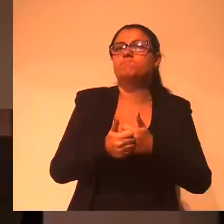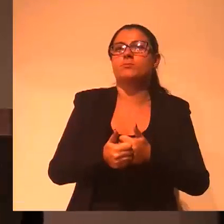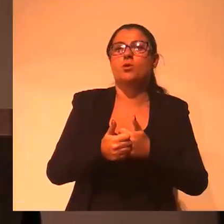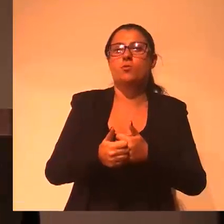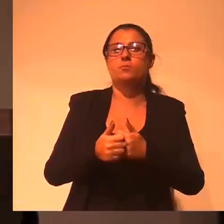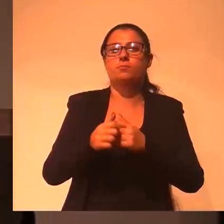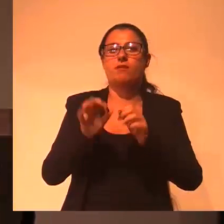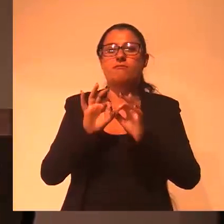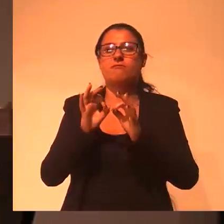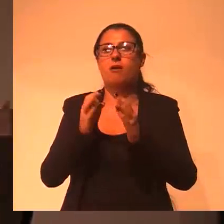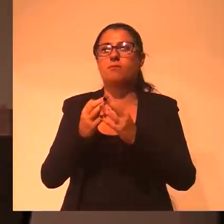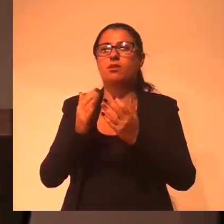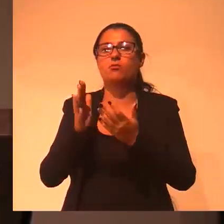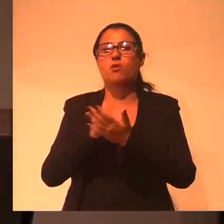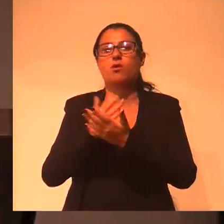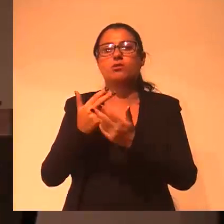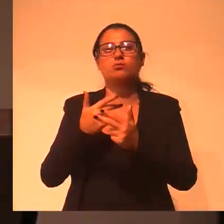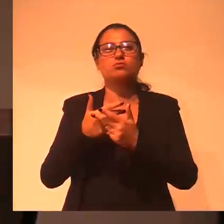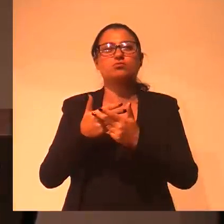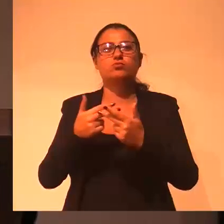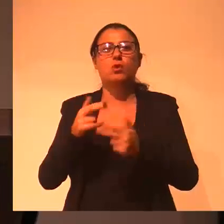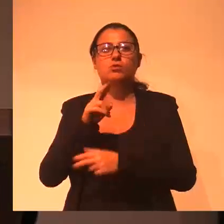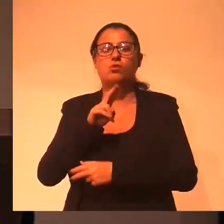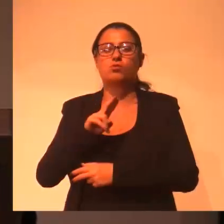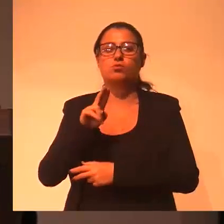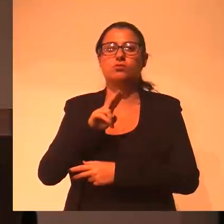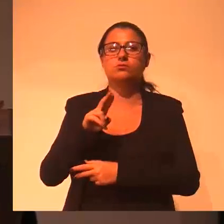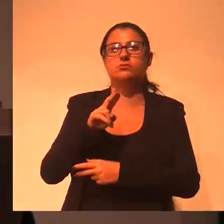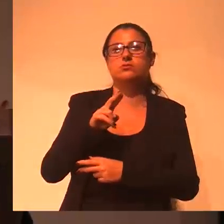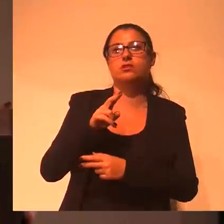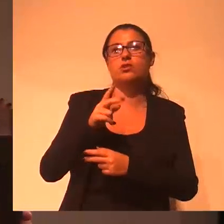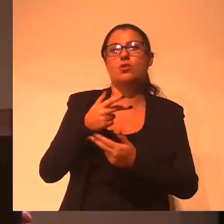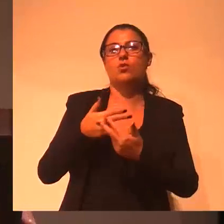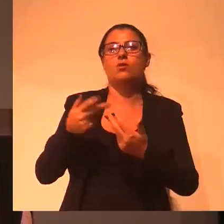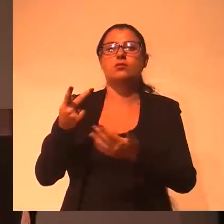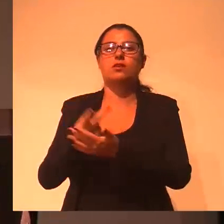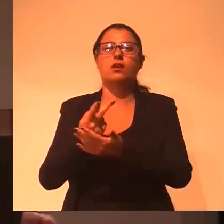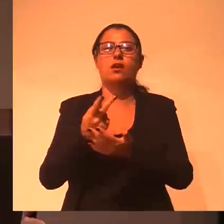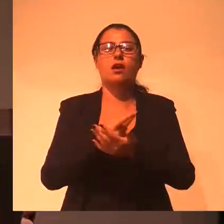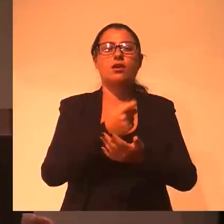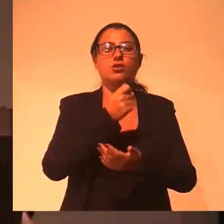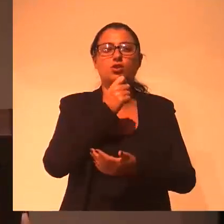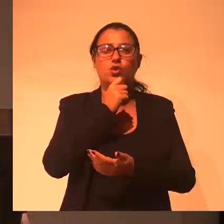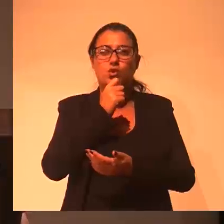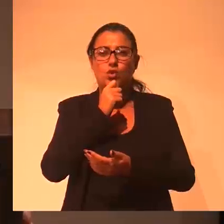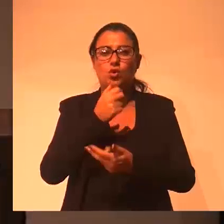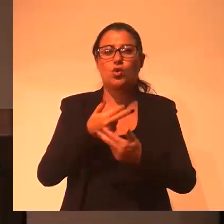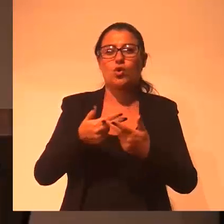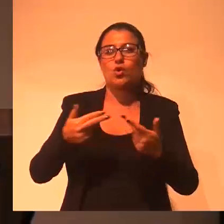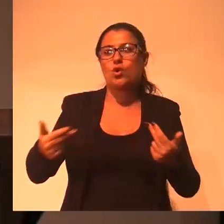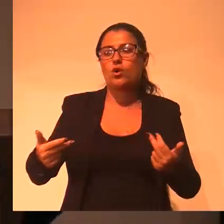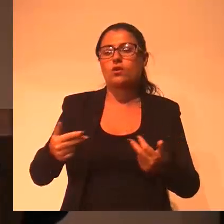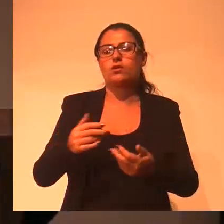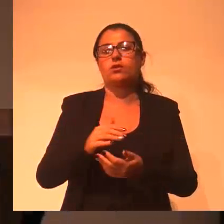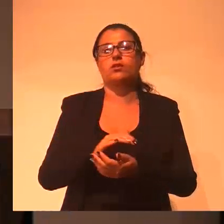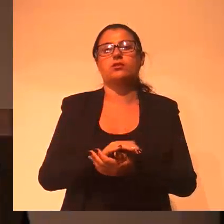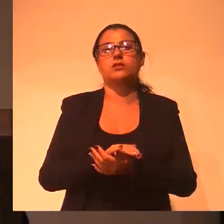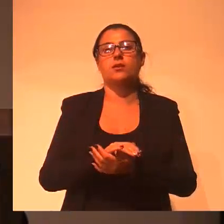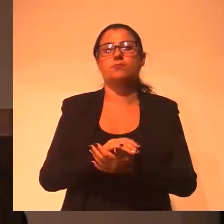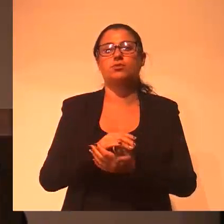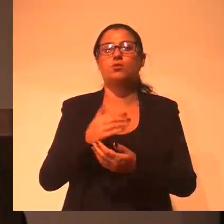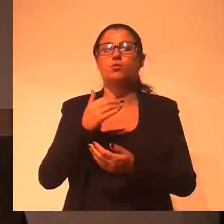qualquer transtorno ou qualquer utilização de meios ilícitos, né, uso das drogas, não adianta você falar para alguém que é